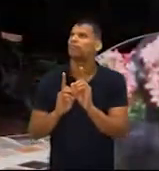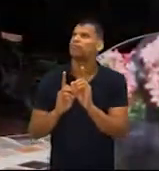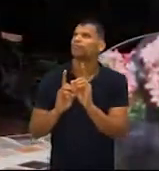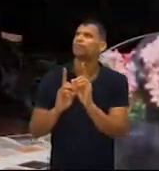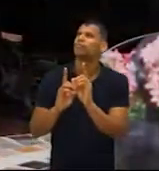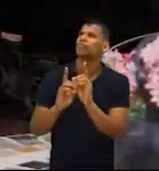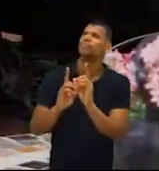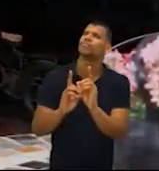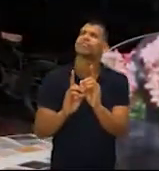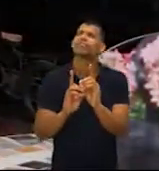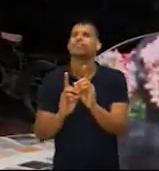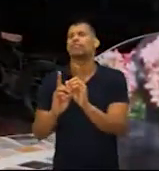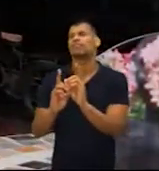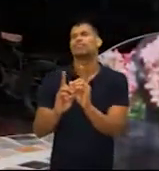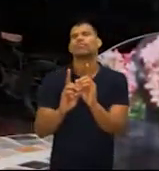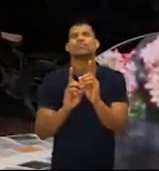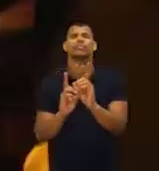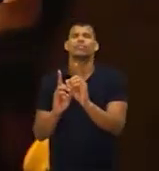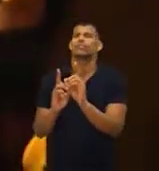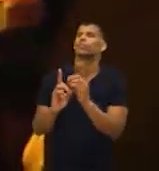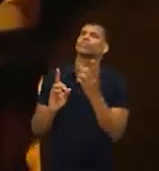lua.